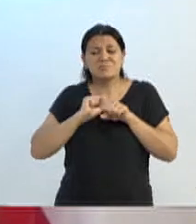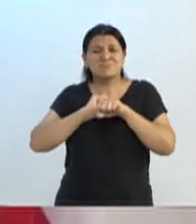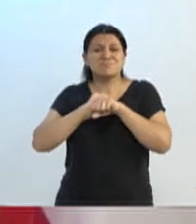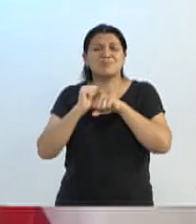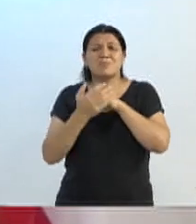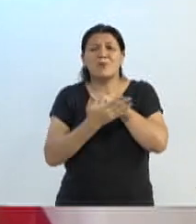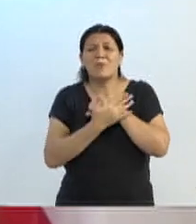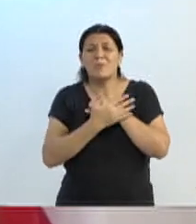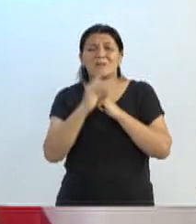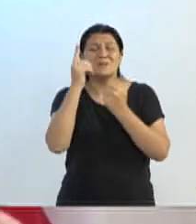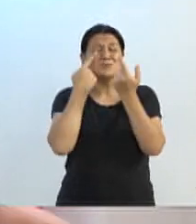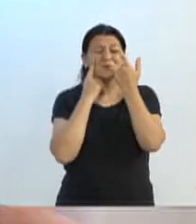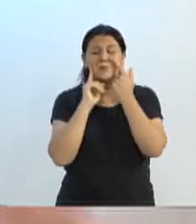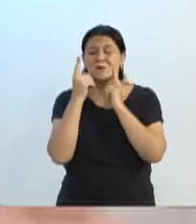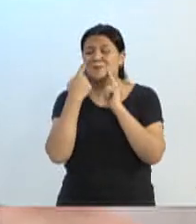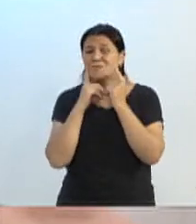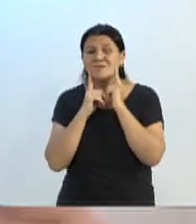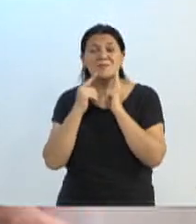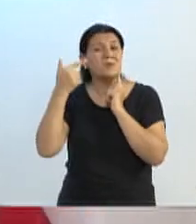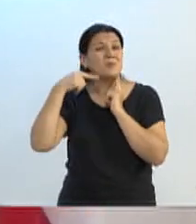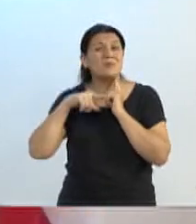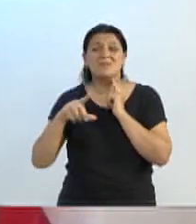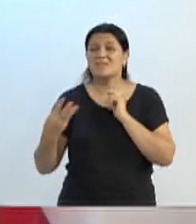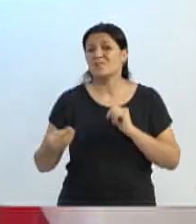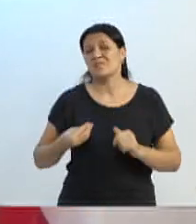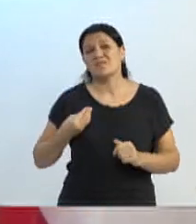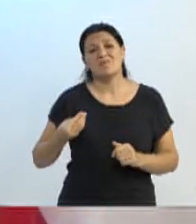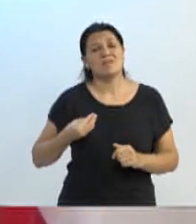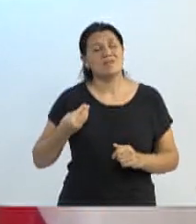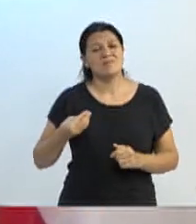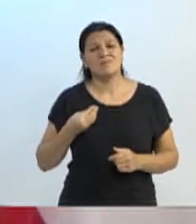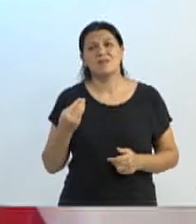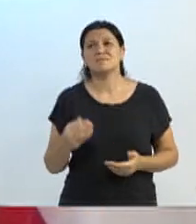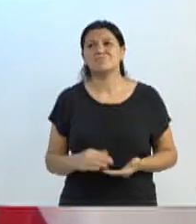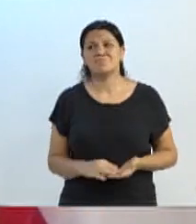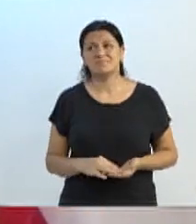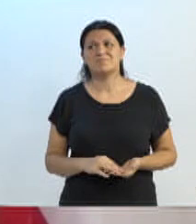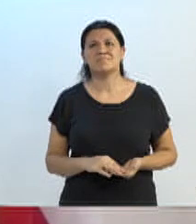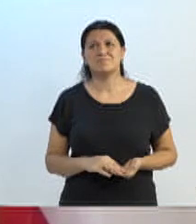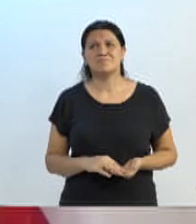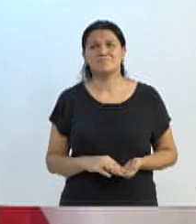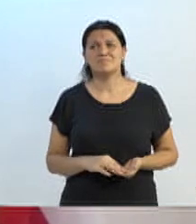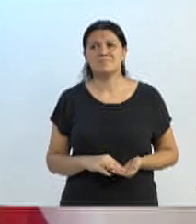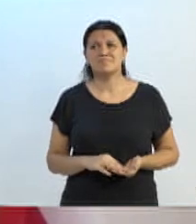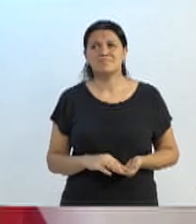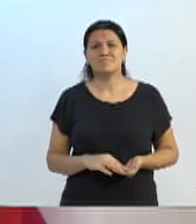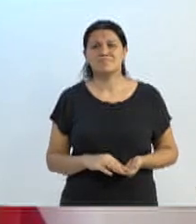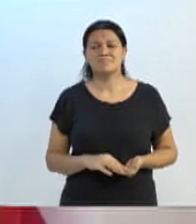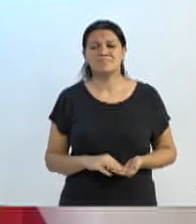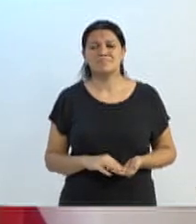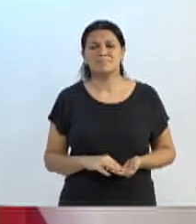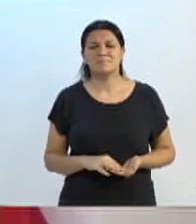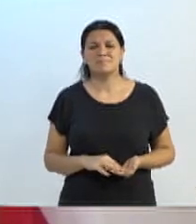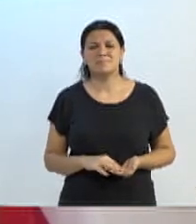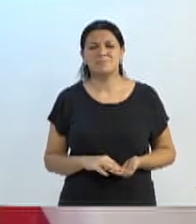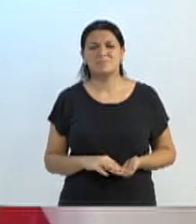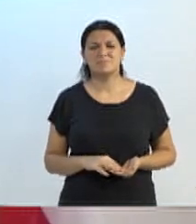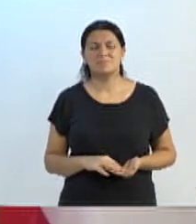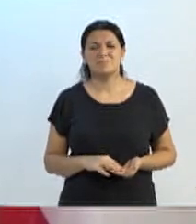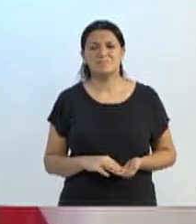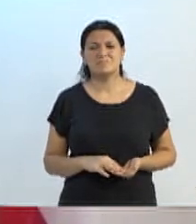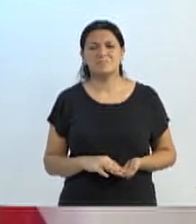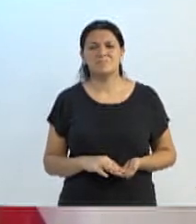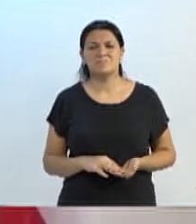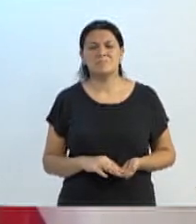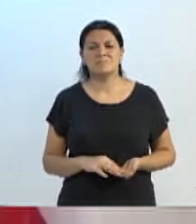ter que lidar com isso e não conseguir sobreviver, vereador Maurício. Até, inclusive, nós sabemos que, até, inclusive, a gente sabe